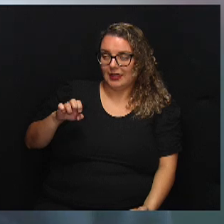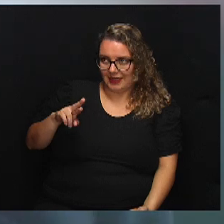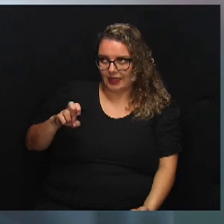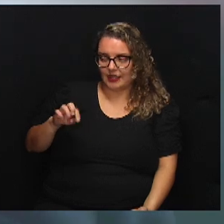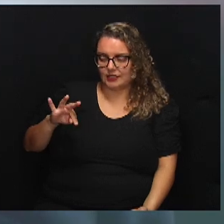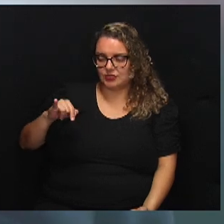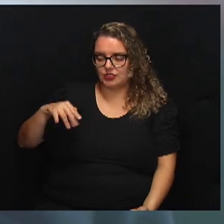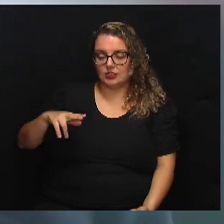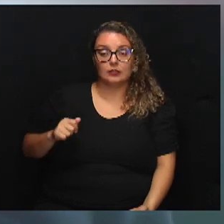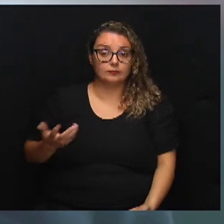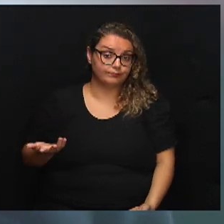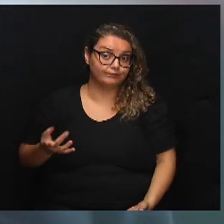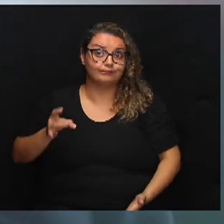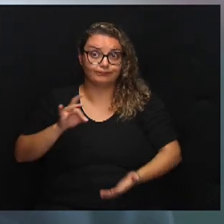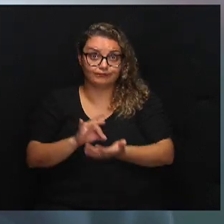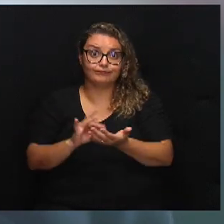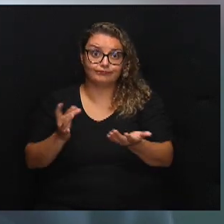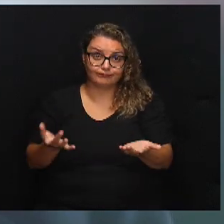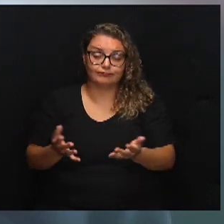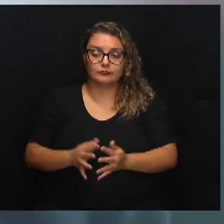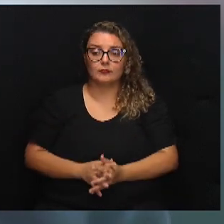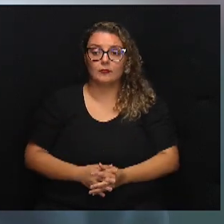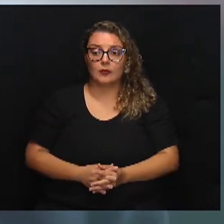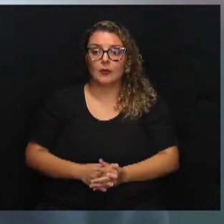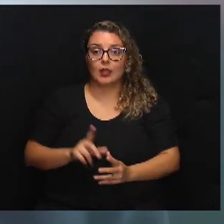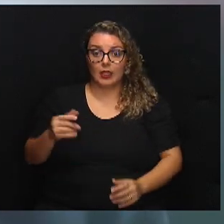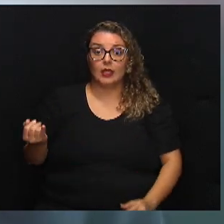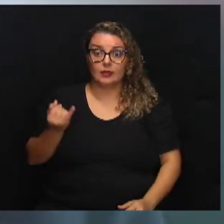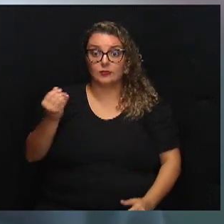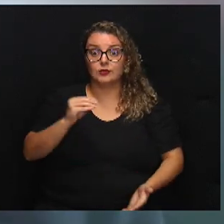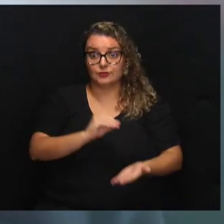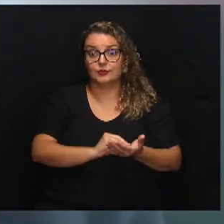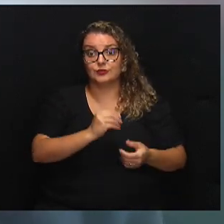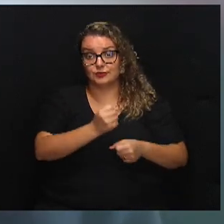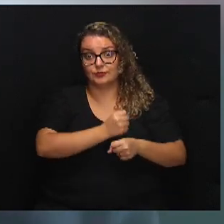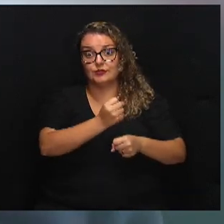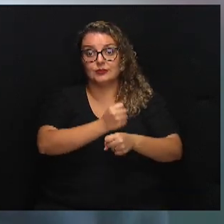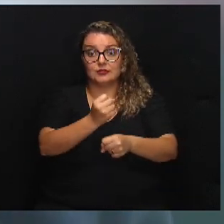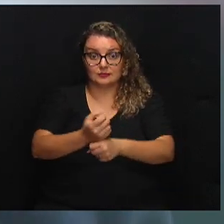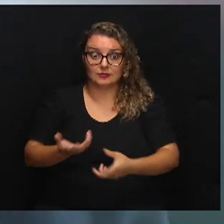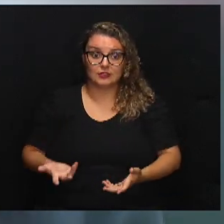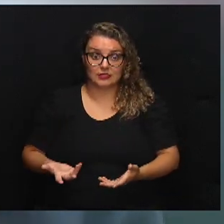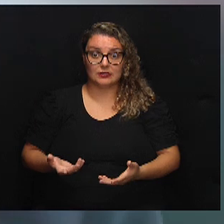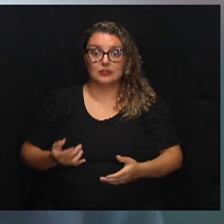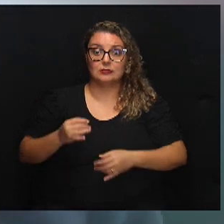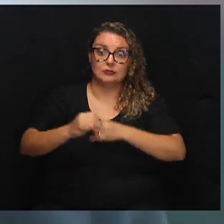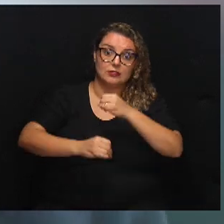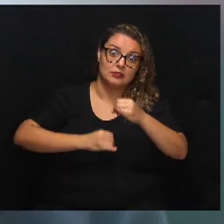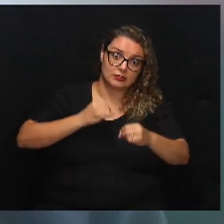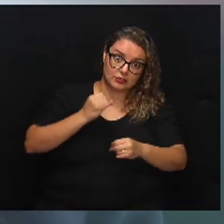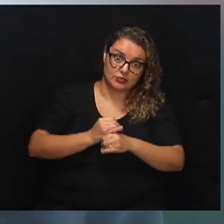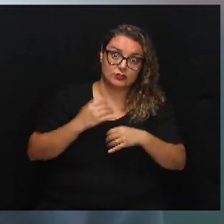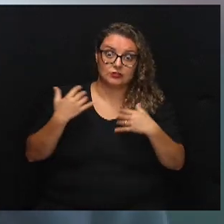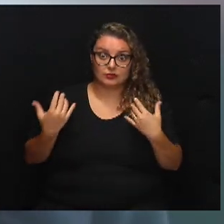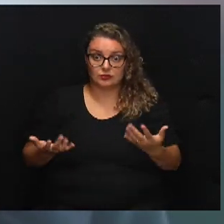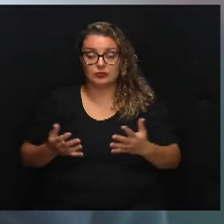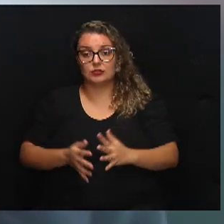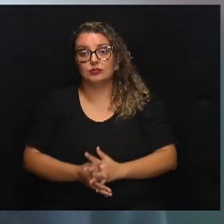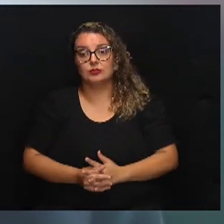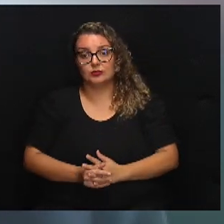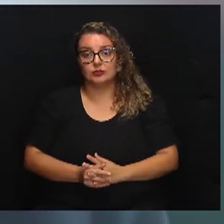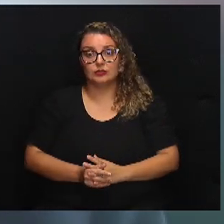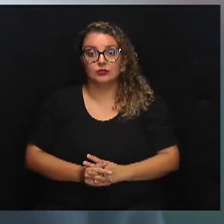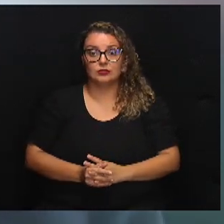verdade, é uma coisa interessante nos últimos anos, até pela questão da internet, até pela questão de muitos